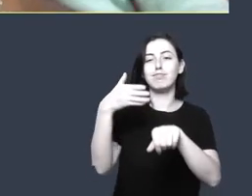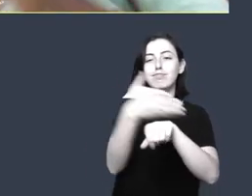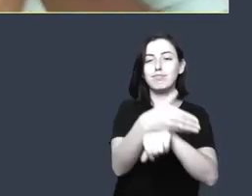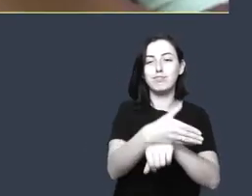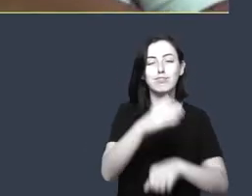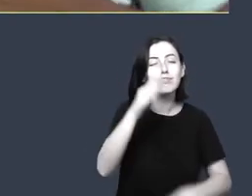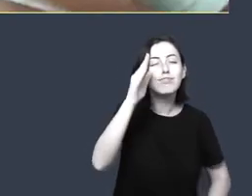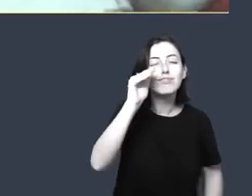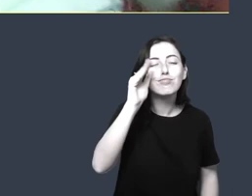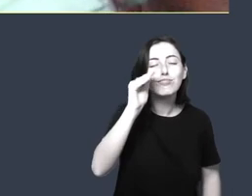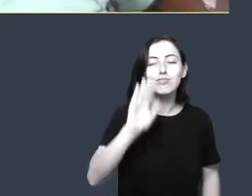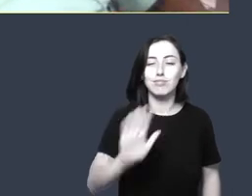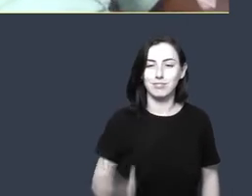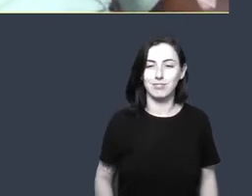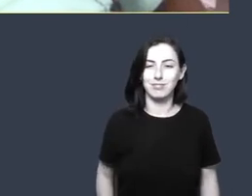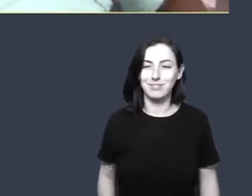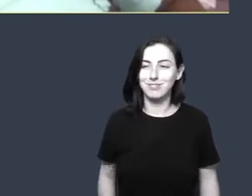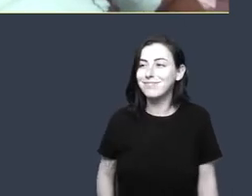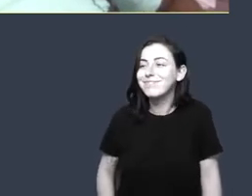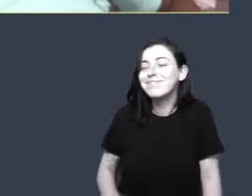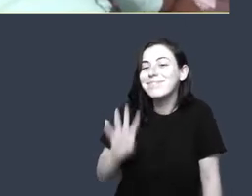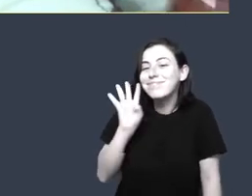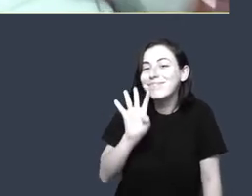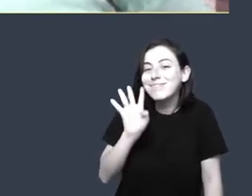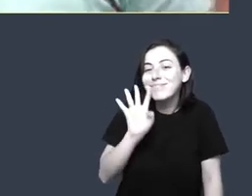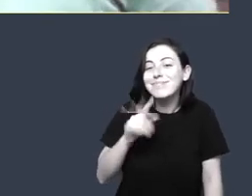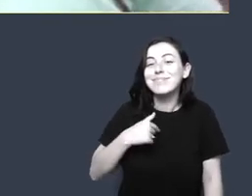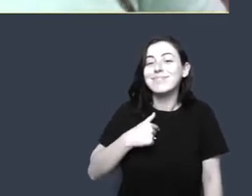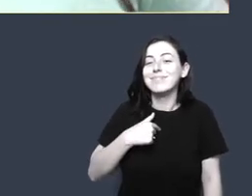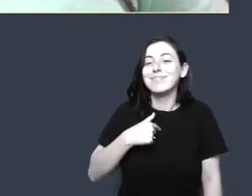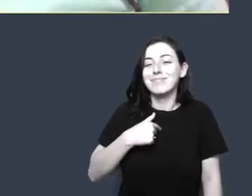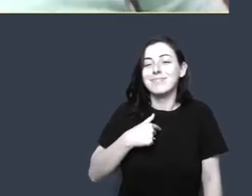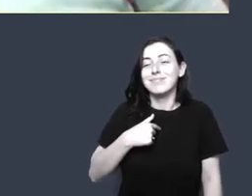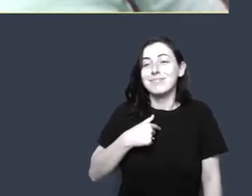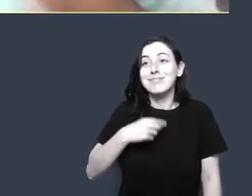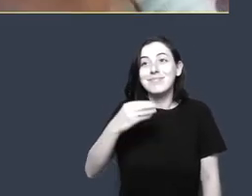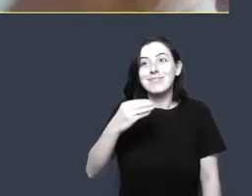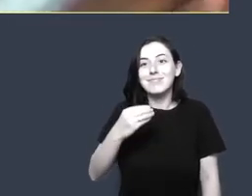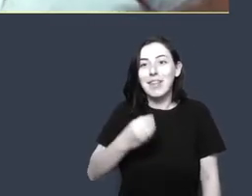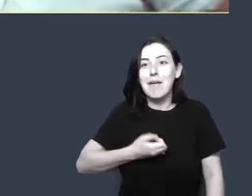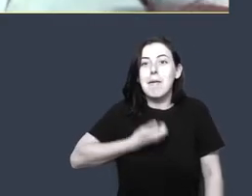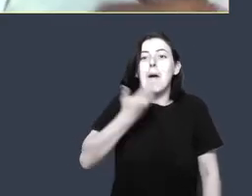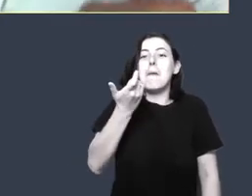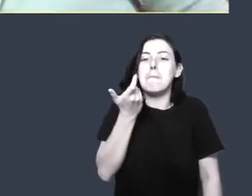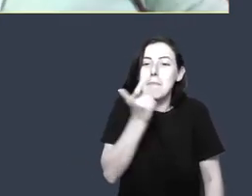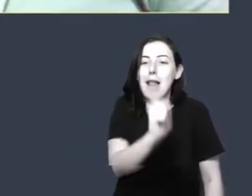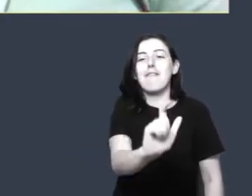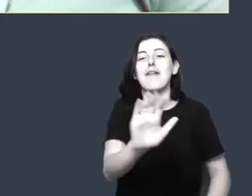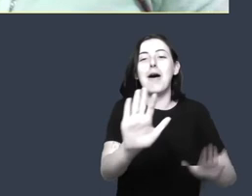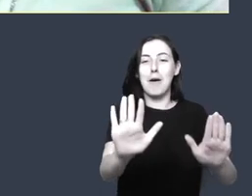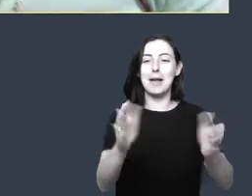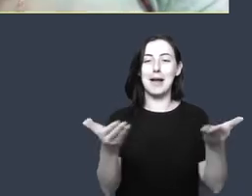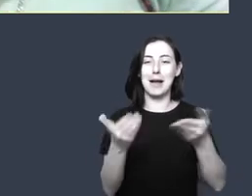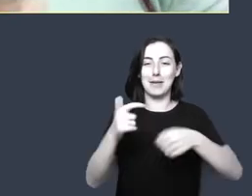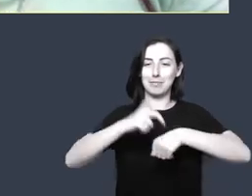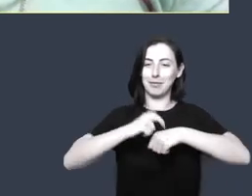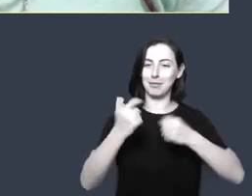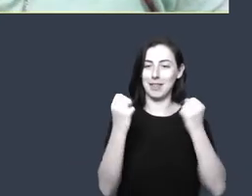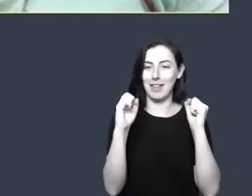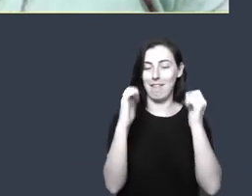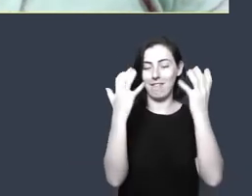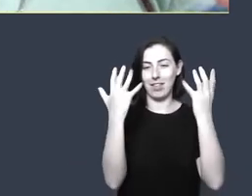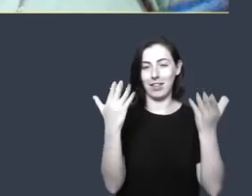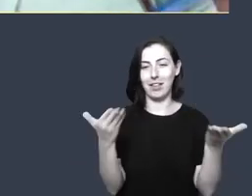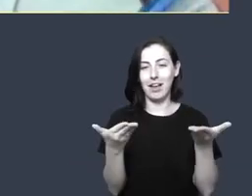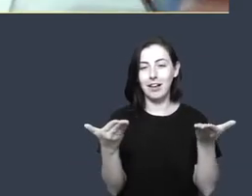Cara, muito, muito maneiro. Eu ia soltar um palavrão aqui, né? Mas estamos no evento. Mas o que eu ia falar é que isso me remete